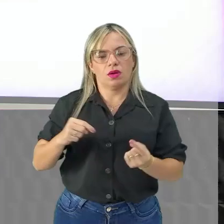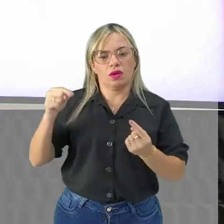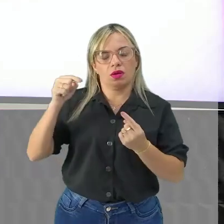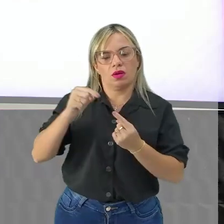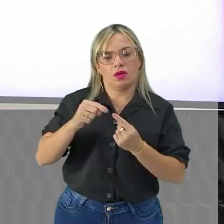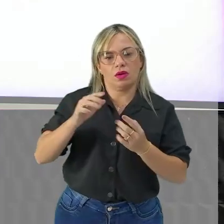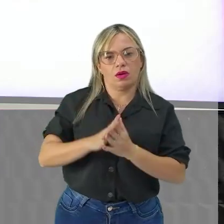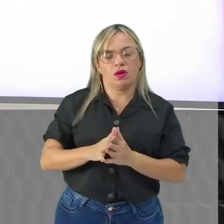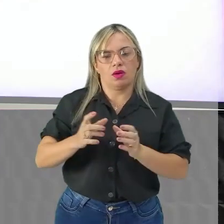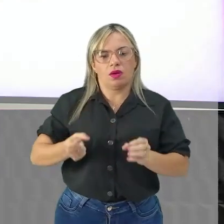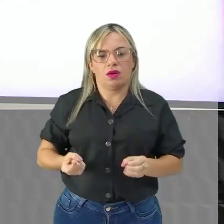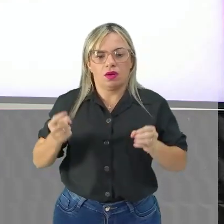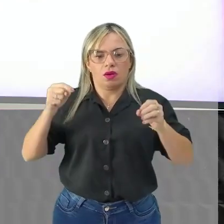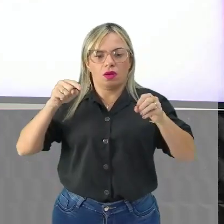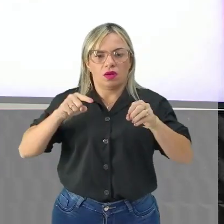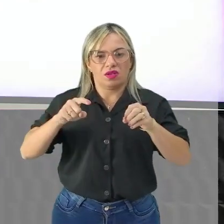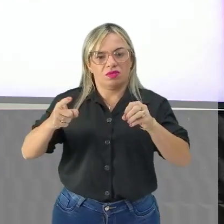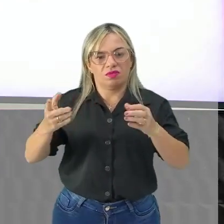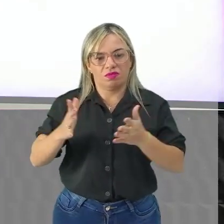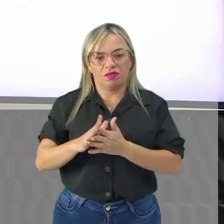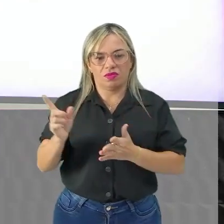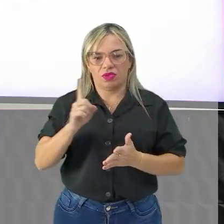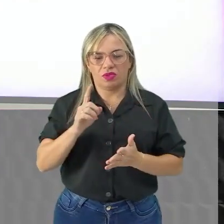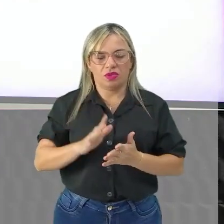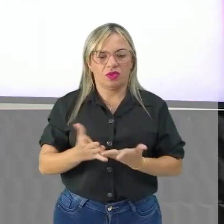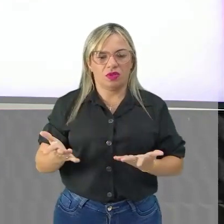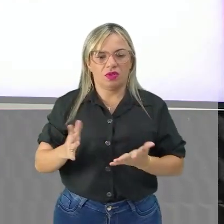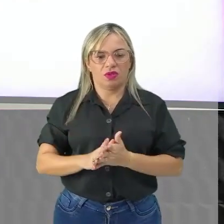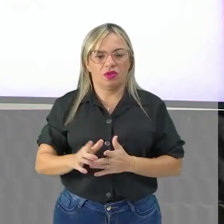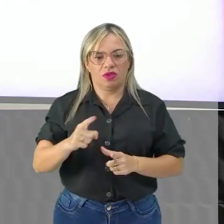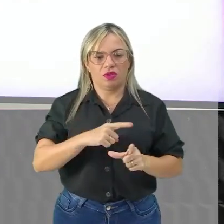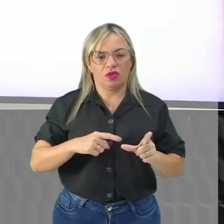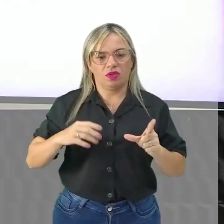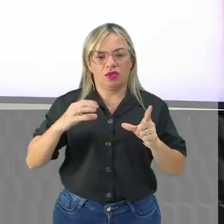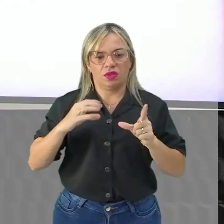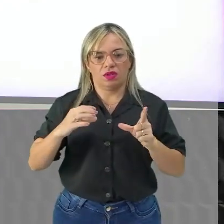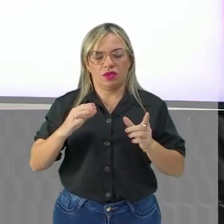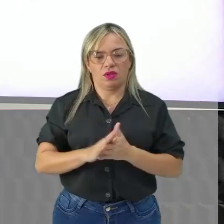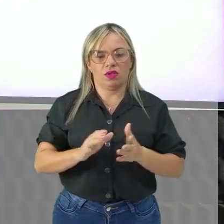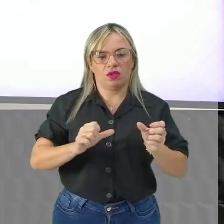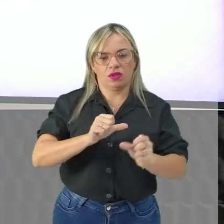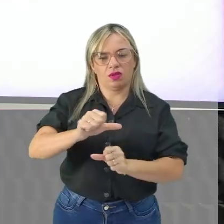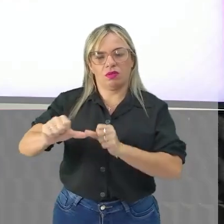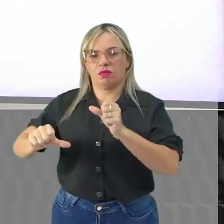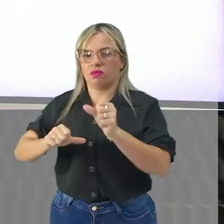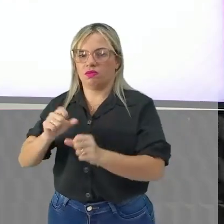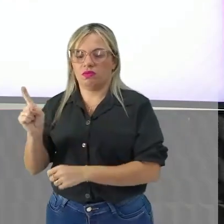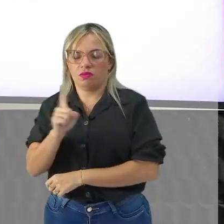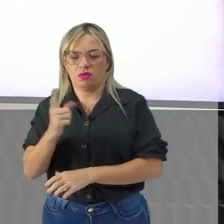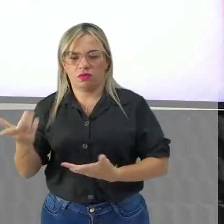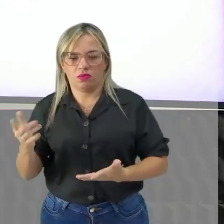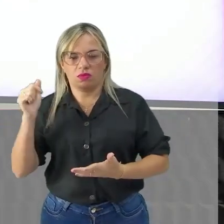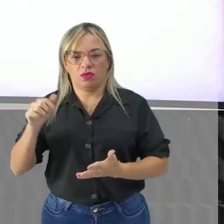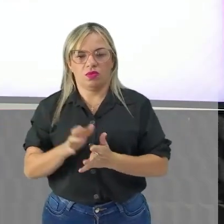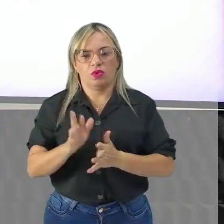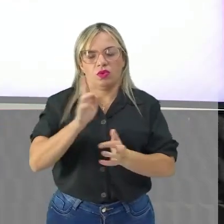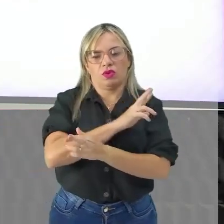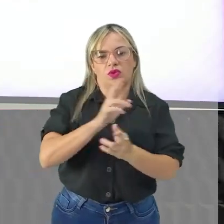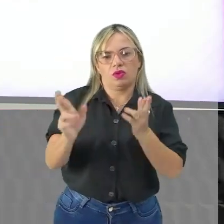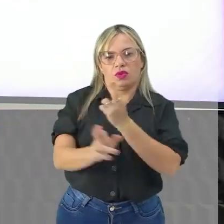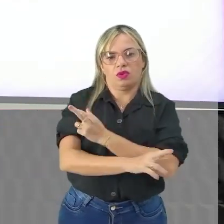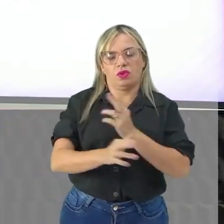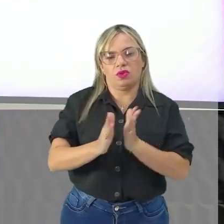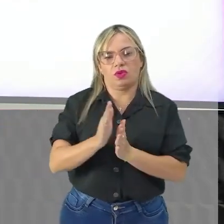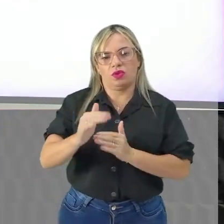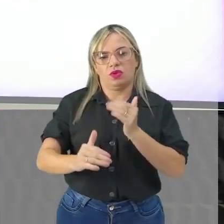formar gametas. A gente não está falando de mutação, né? Embora a mutação muitas vezes esteja relacionada ao